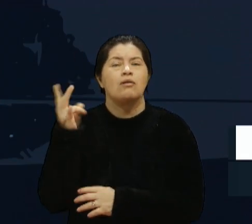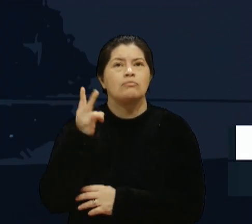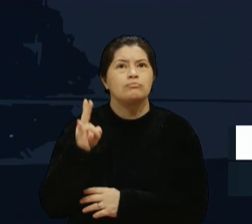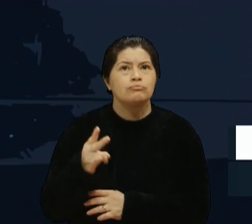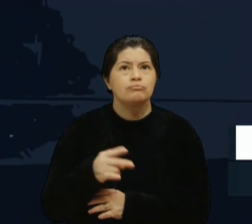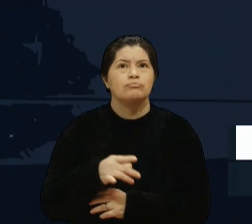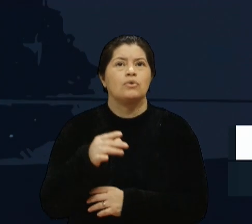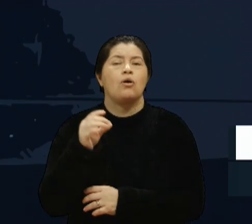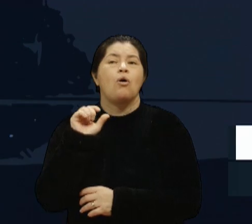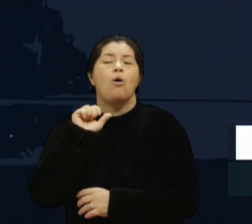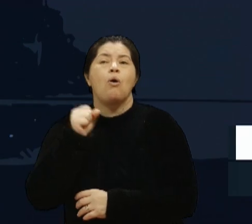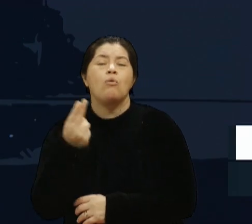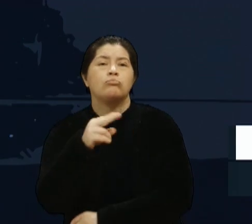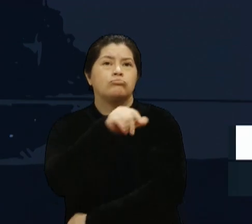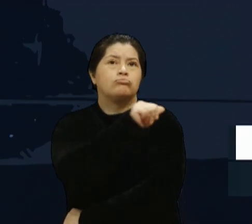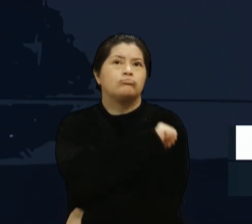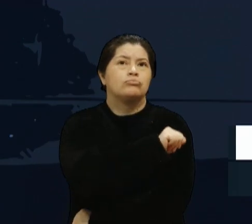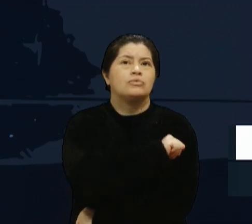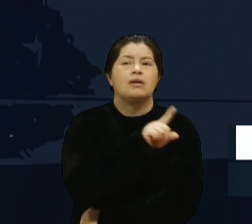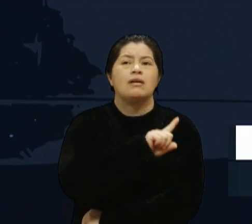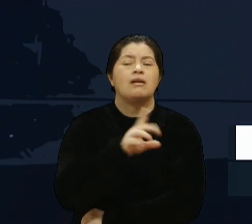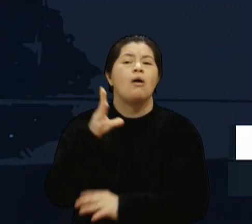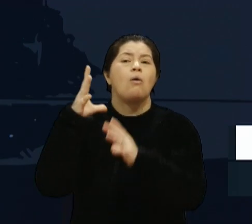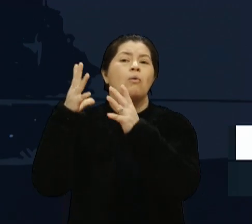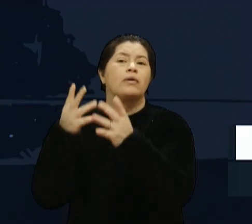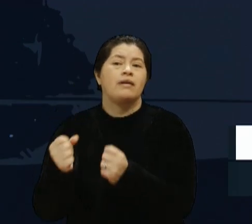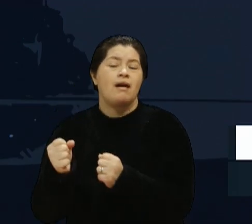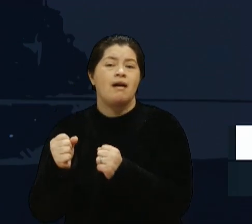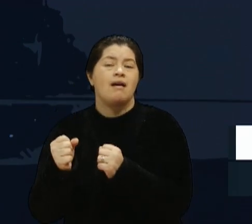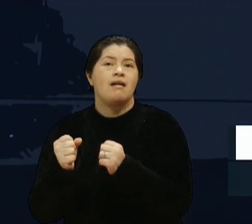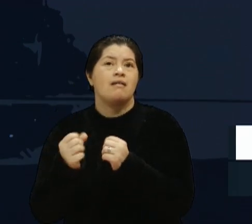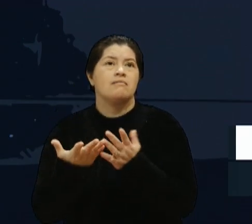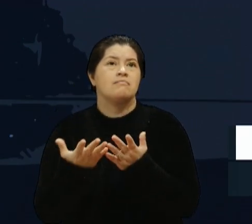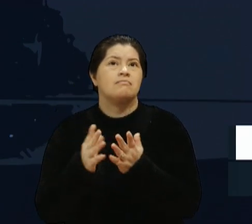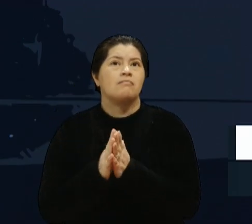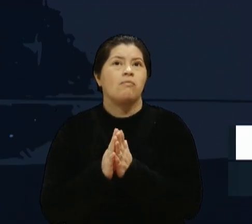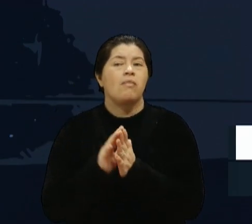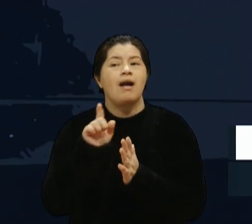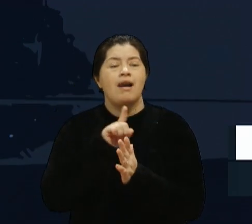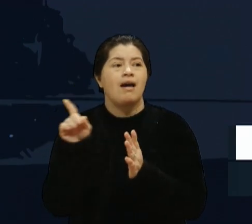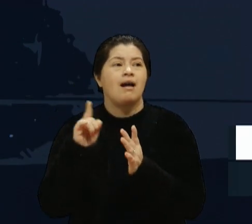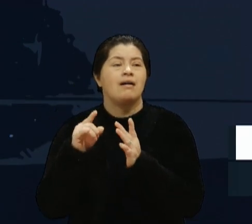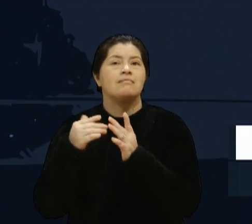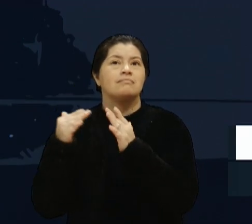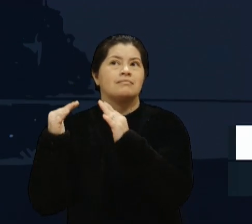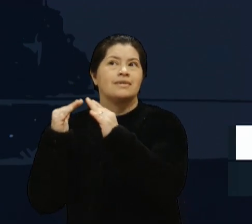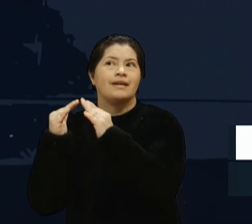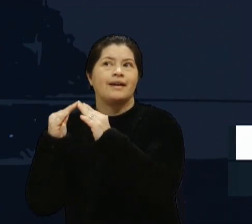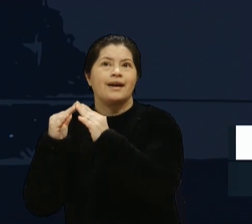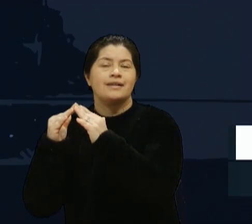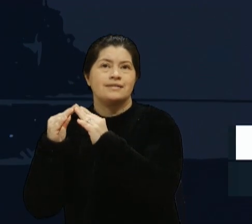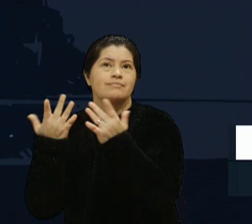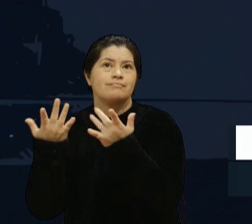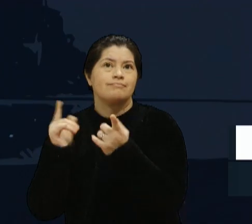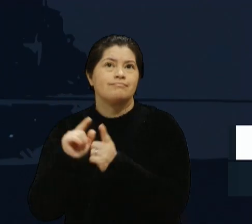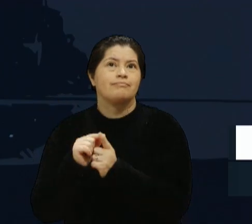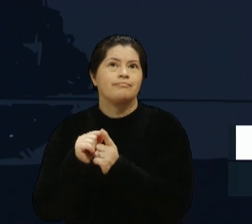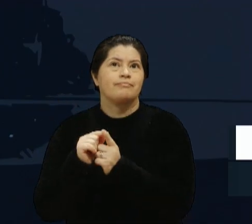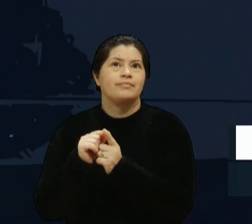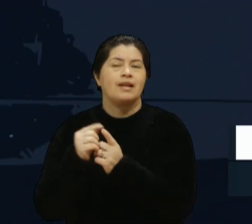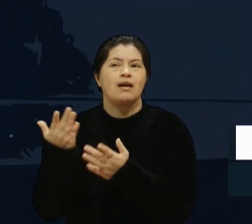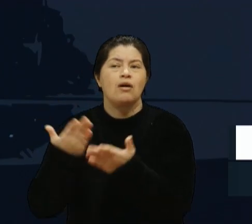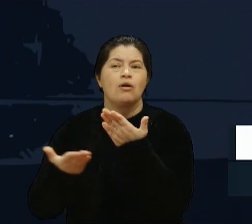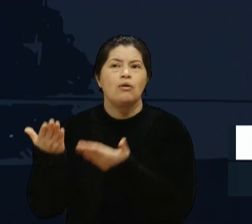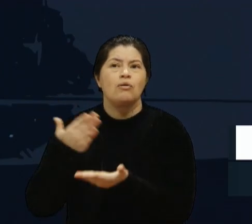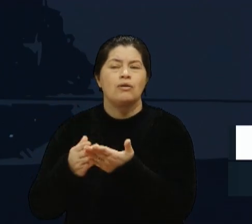ou do alcoolismo. E aí elas não querem ir para uma casa de passagem, porque lá tem regras. Mesmo que lá tenha a sua cama, seu